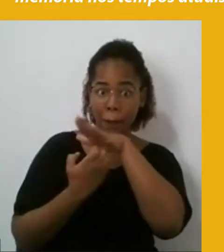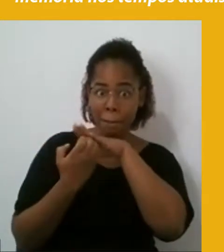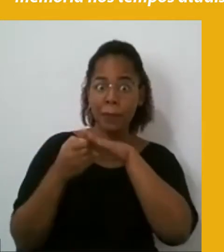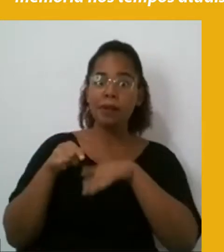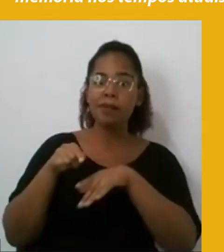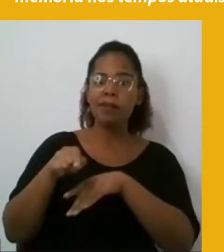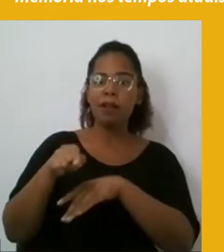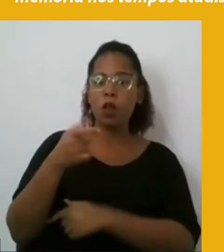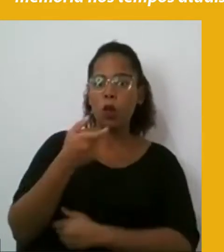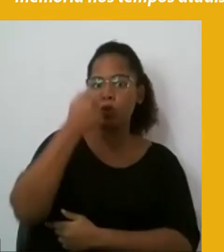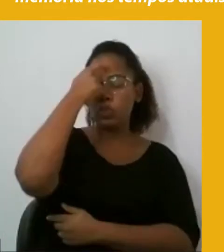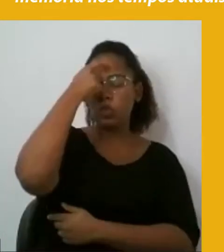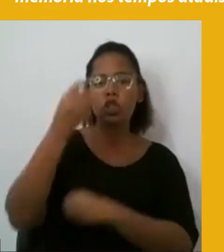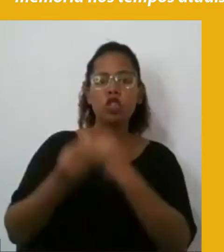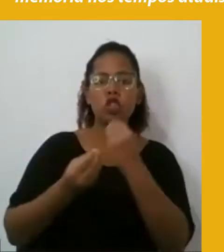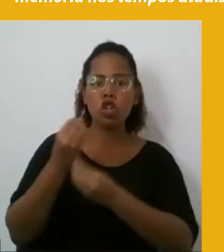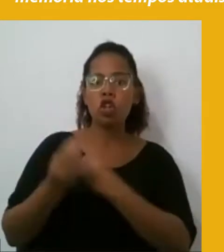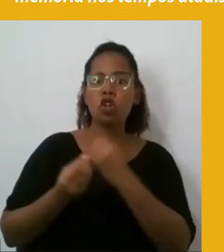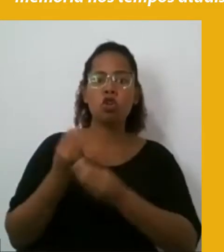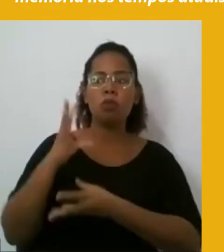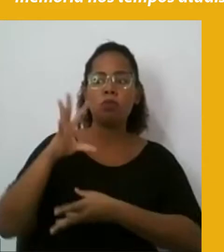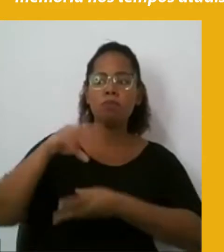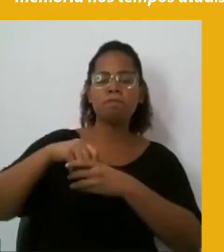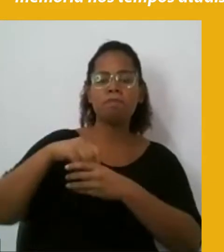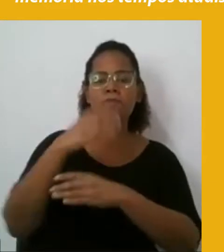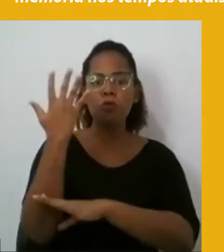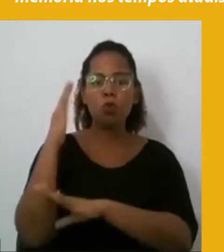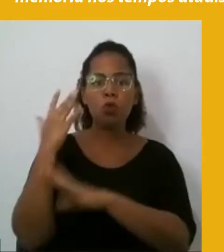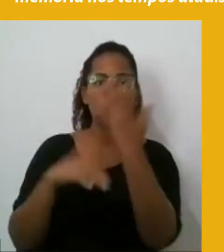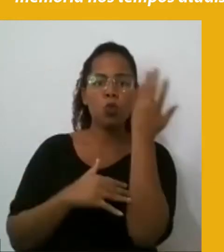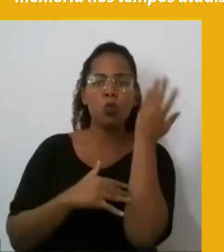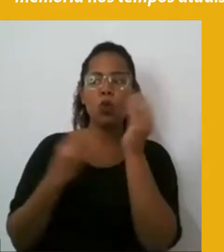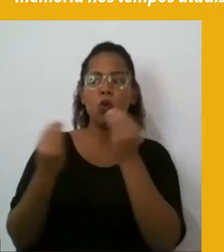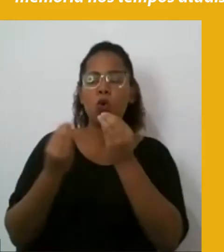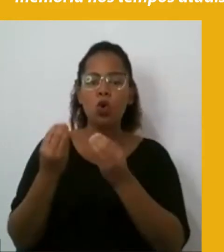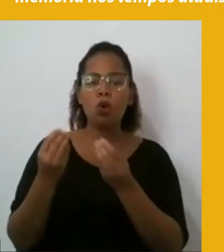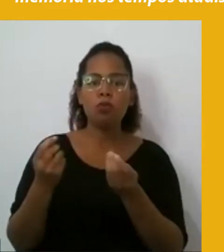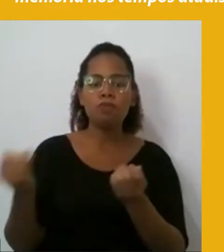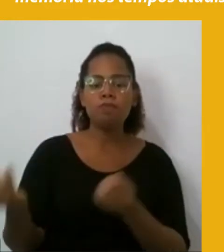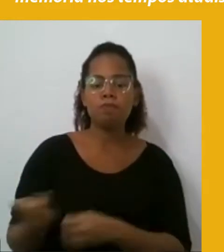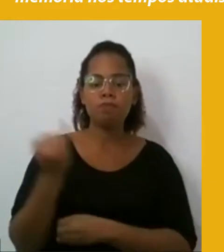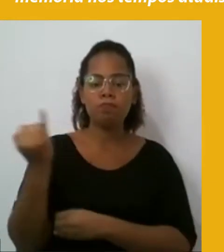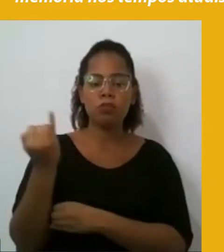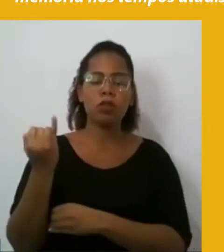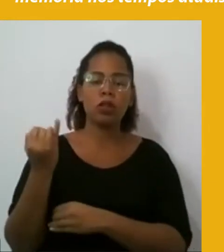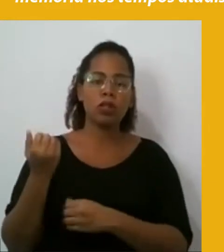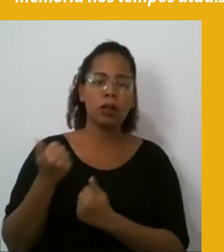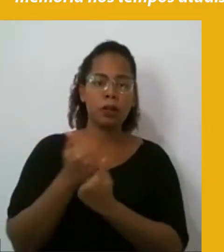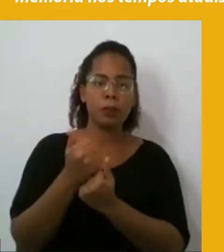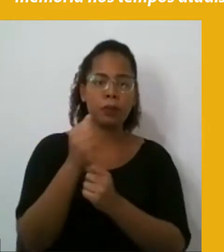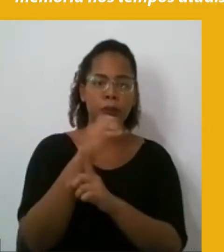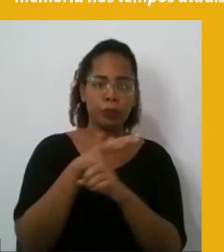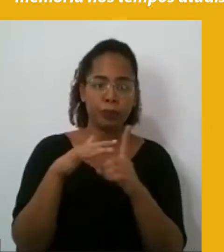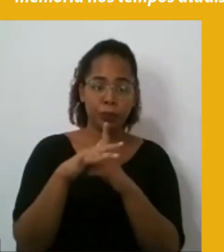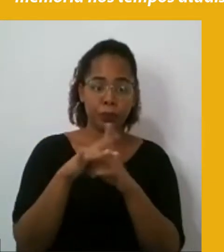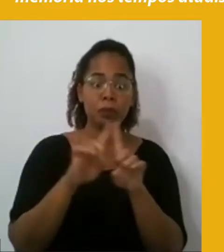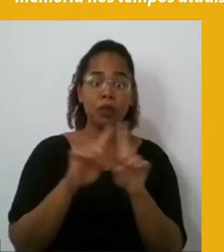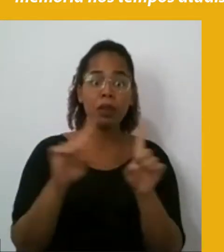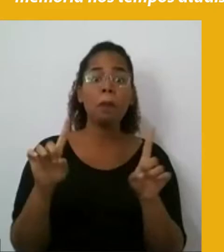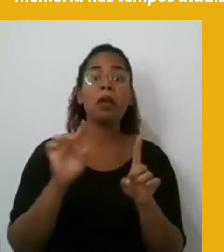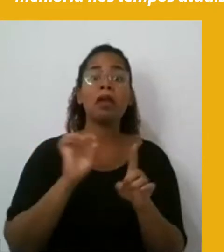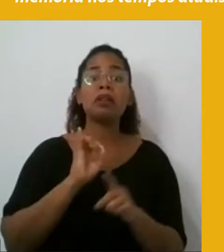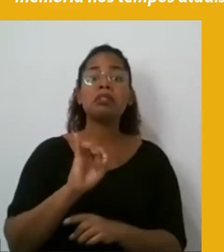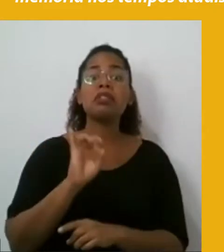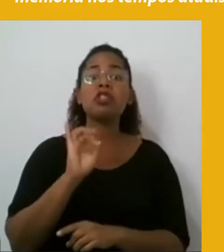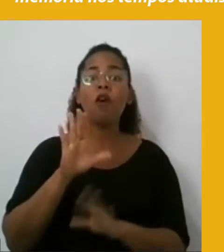mudar, se isso acontecer, a gente tem uma chance. Mas eu não acho que a gente vai superar o capitalismo destruindo o